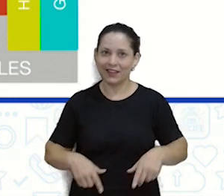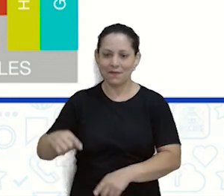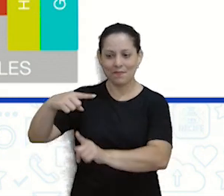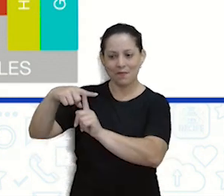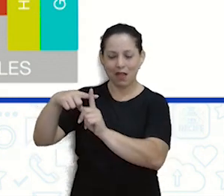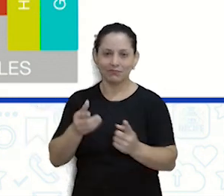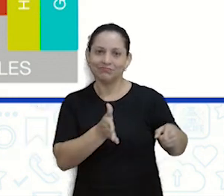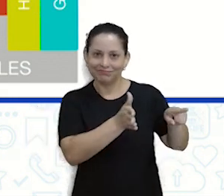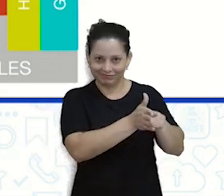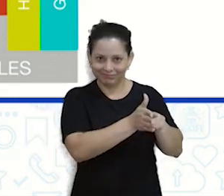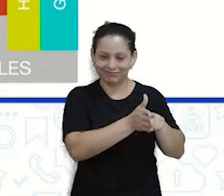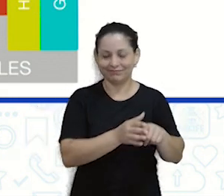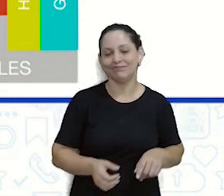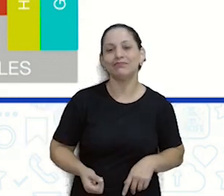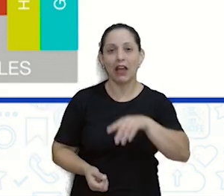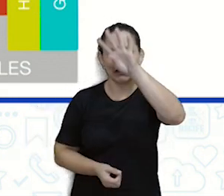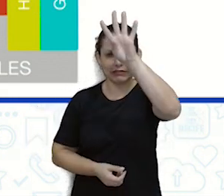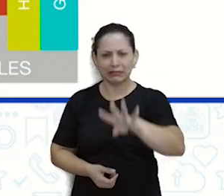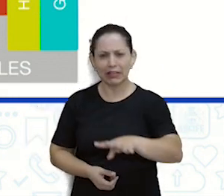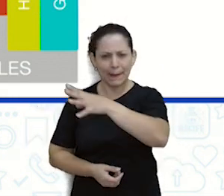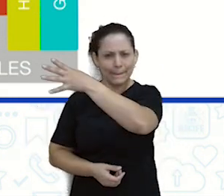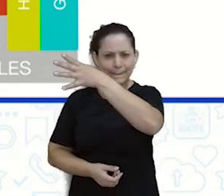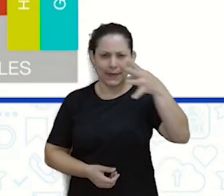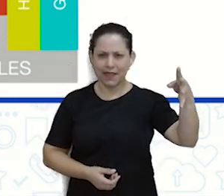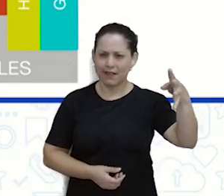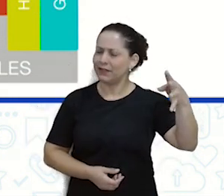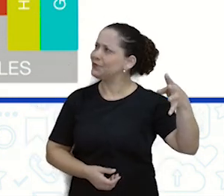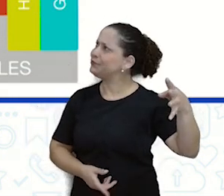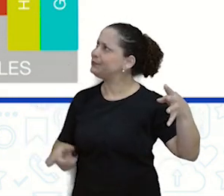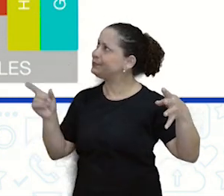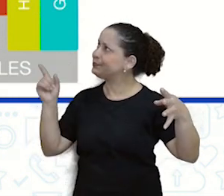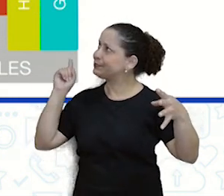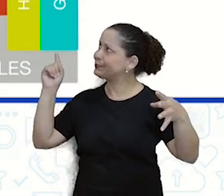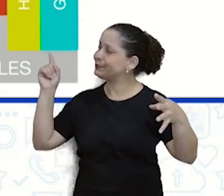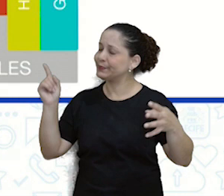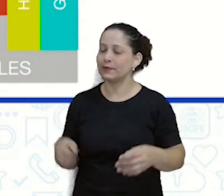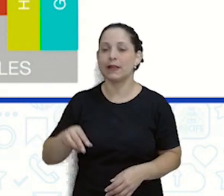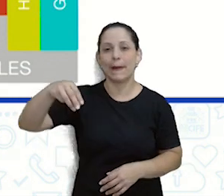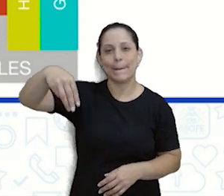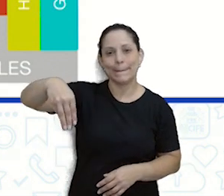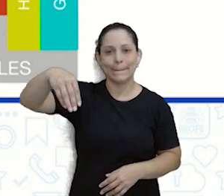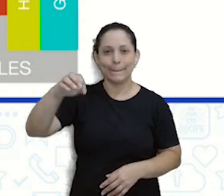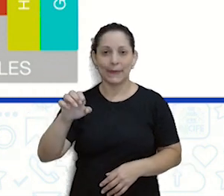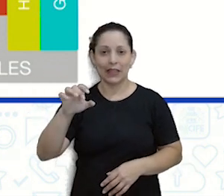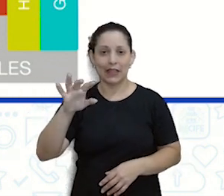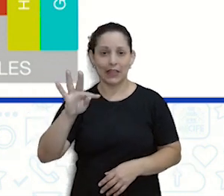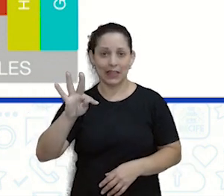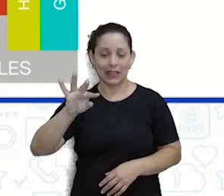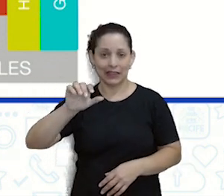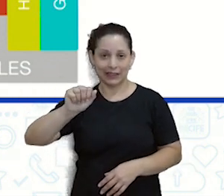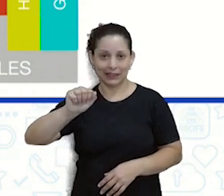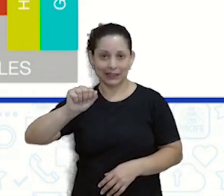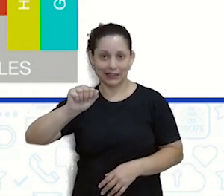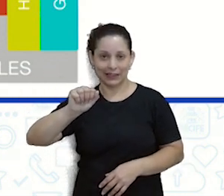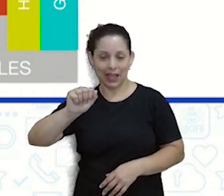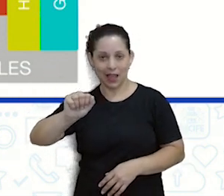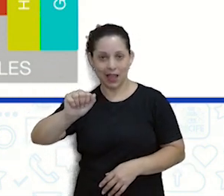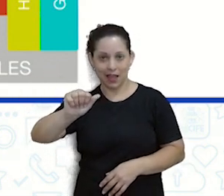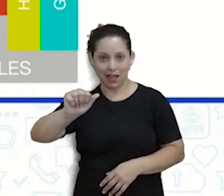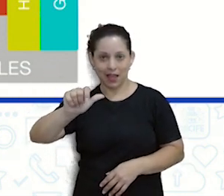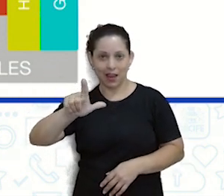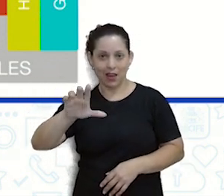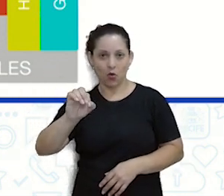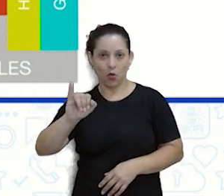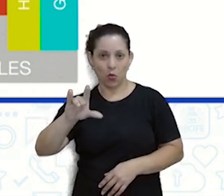nessa tabela, está escrito metalóides, né, que são os metais, essa parte vermelhinha aí, metalóides, e os